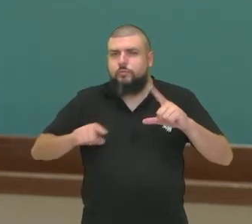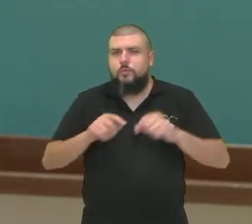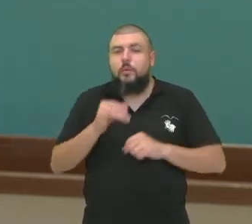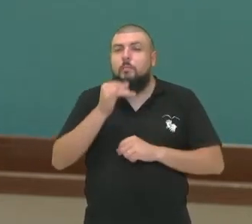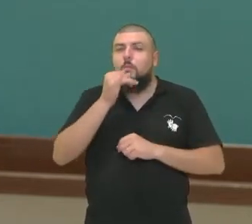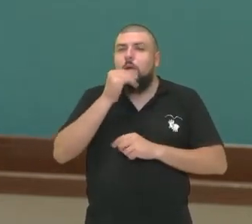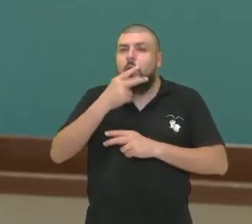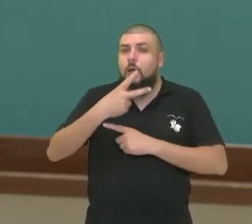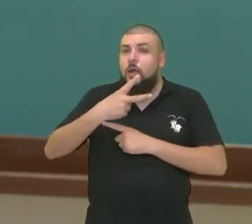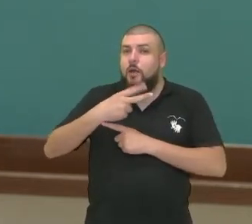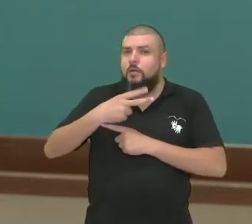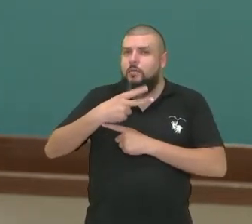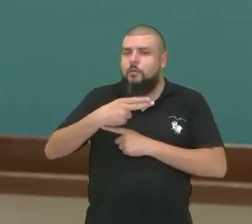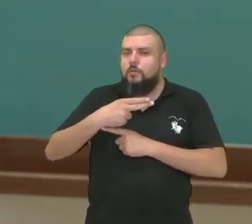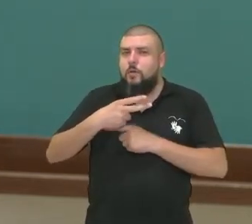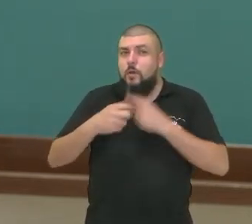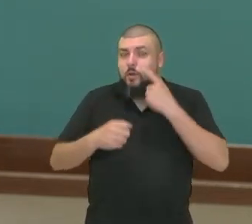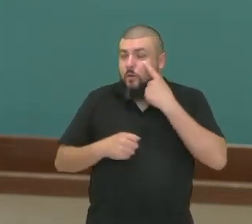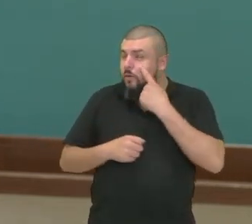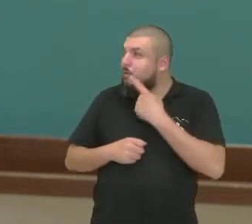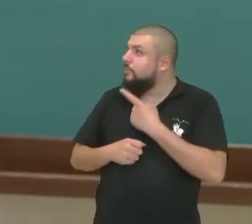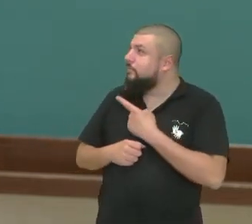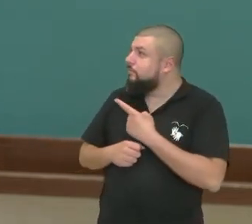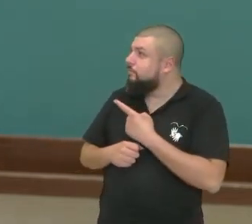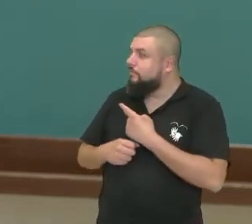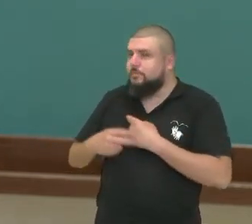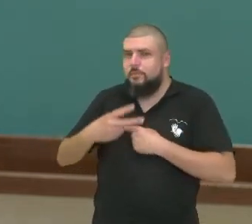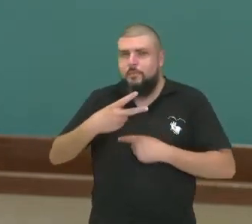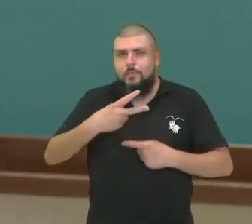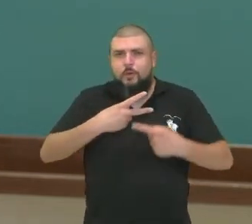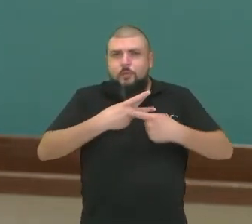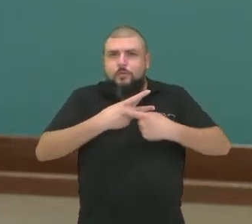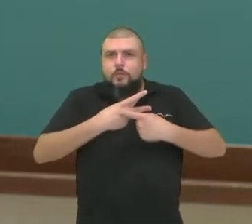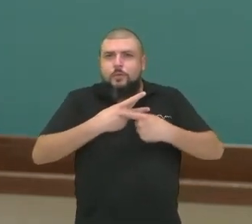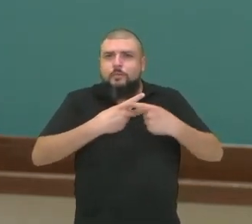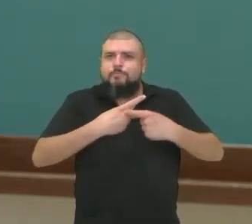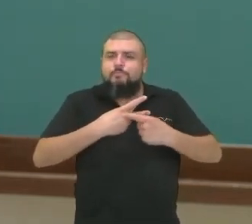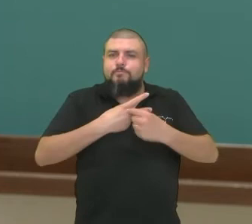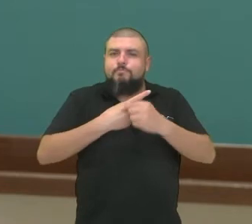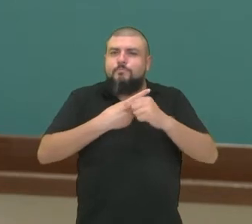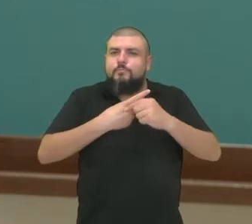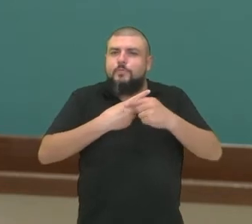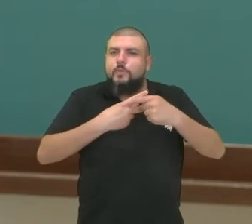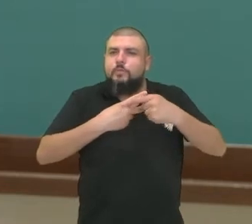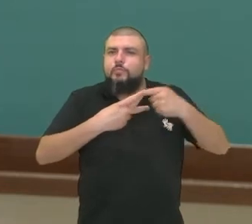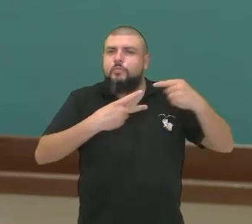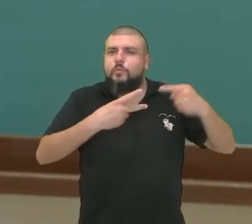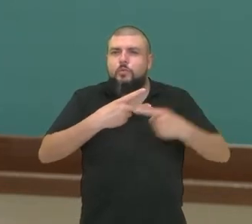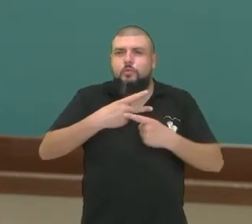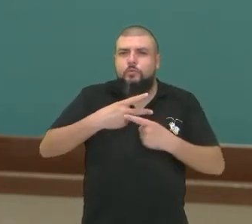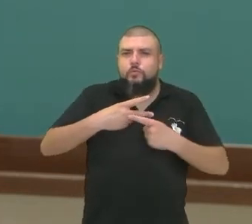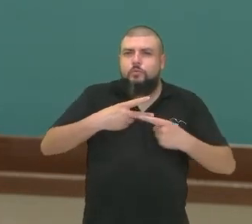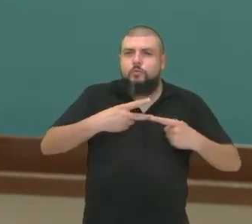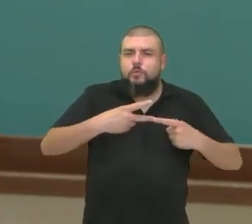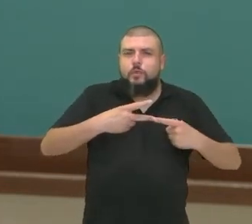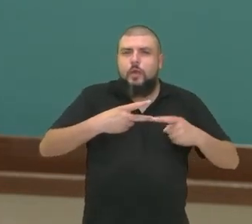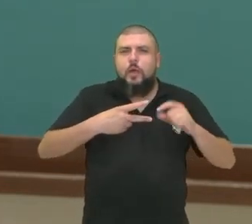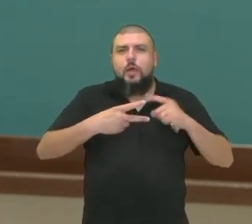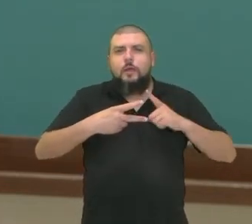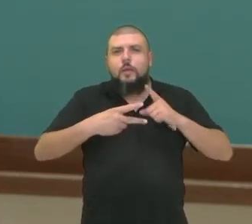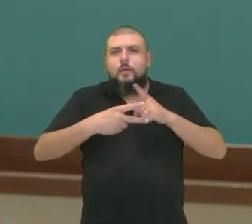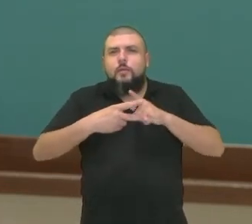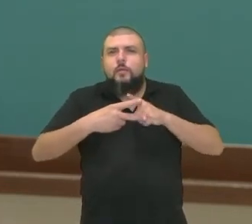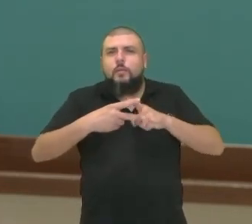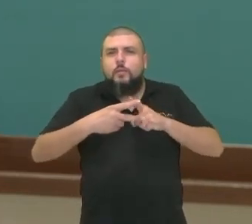uma semirreta, duas semirretas e aqui nós temos o ângulo, que vai formando a indicação dessa angulação,